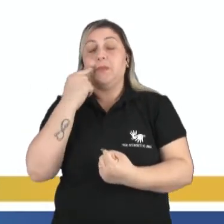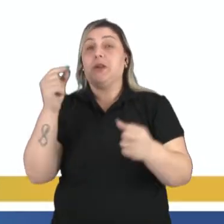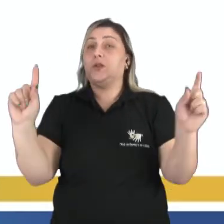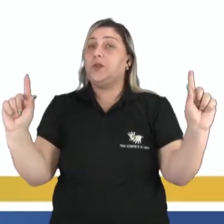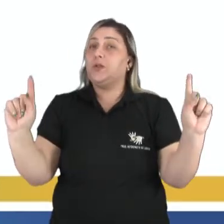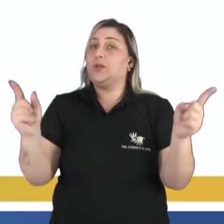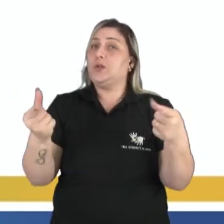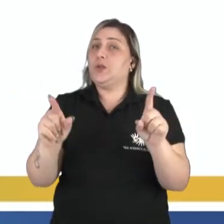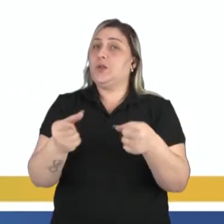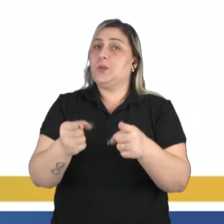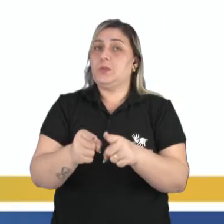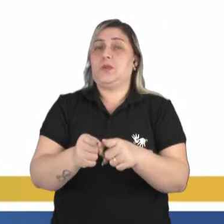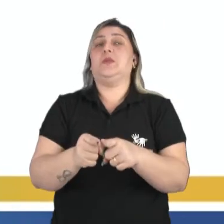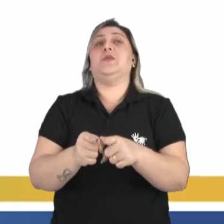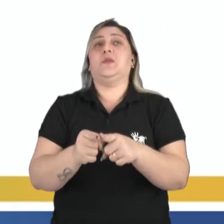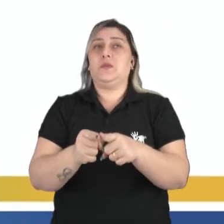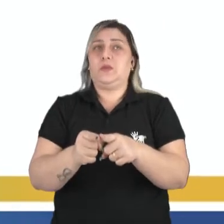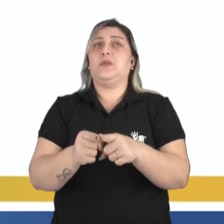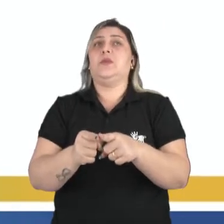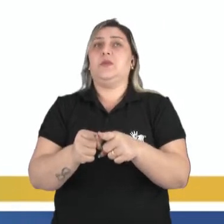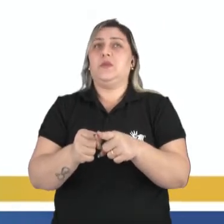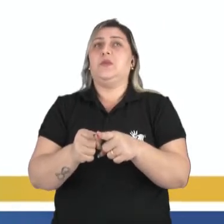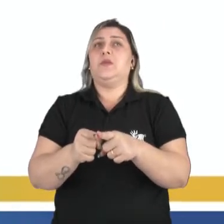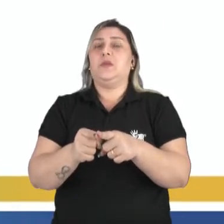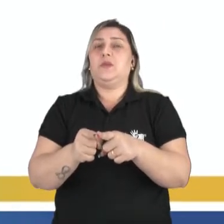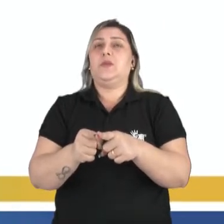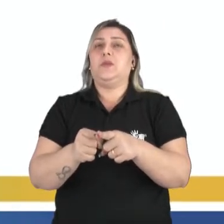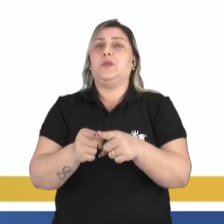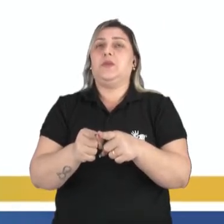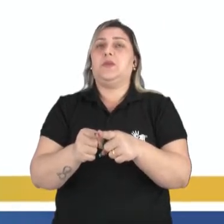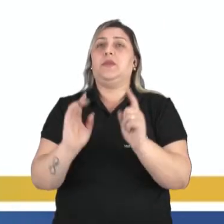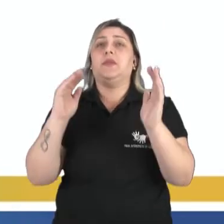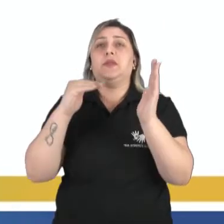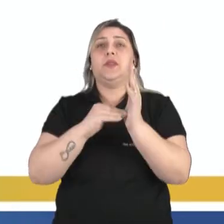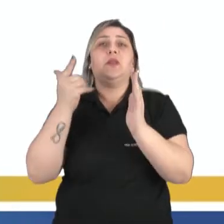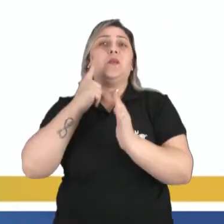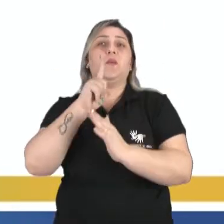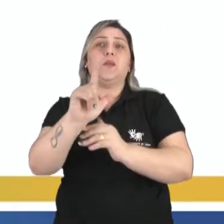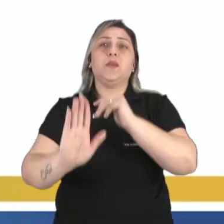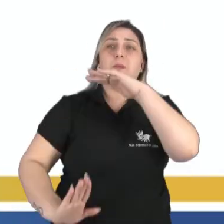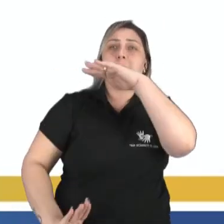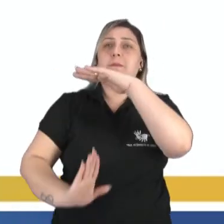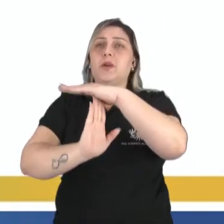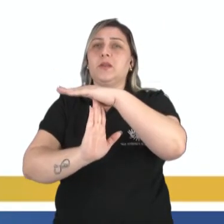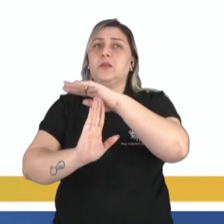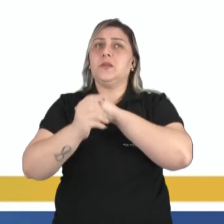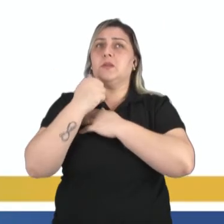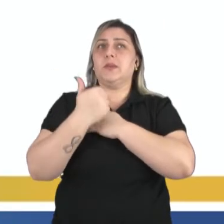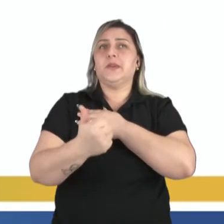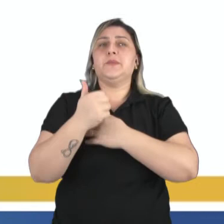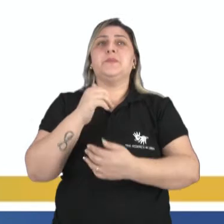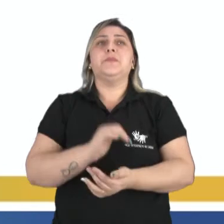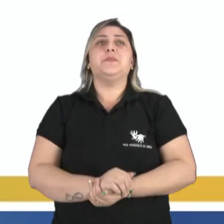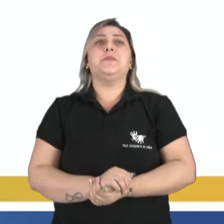vai diminuindo, né, ao longo da trajetória até chegar no ponto máximo. Tudo bem?